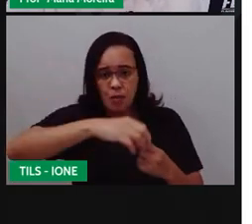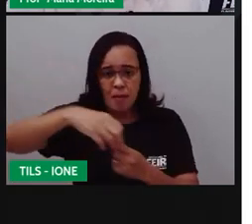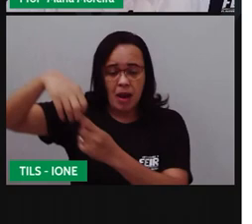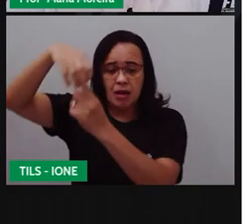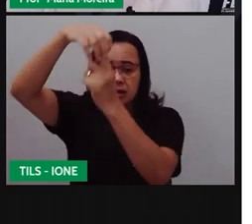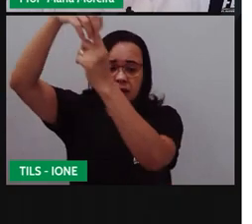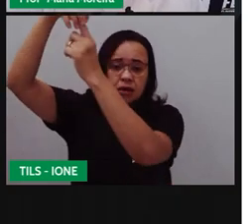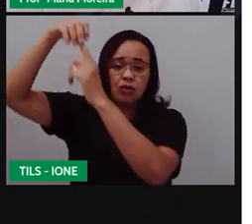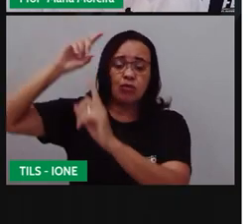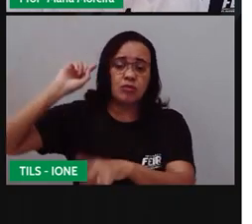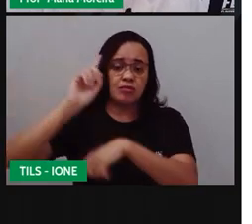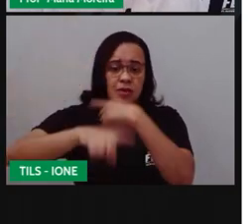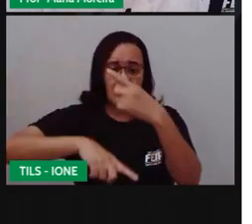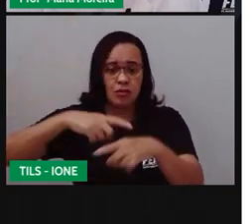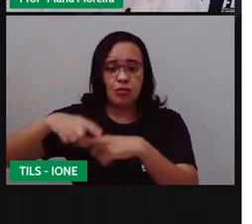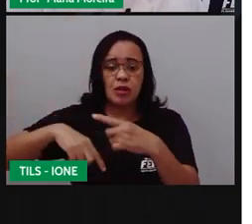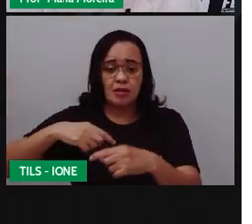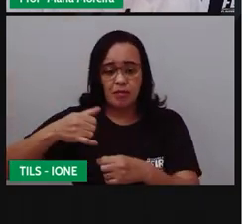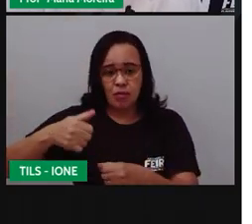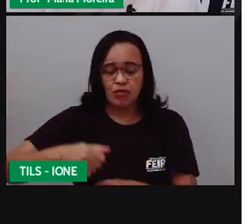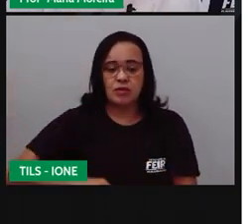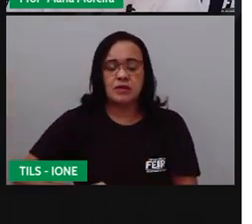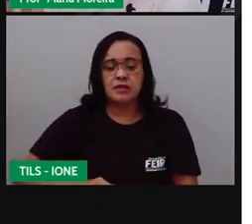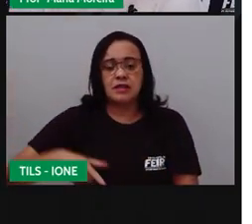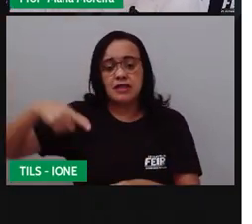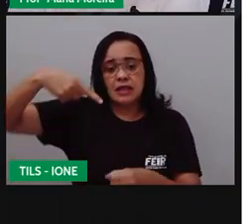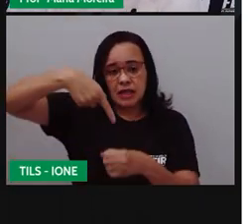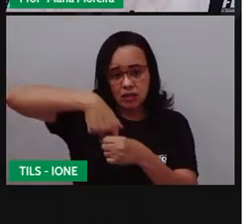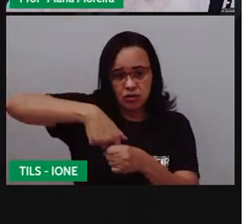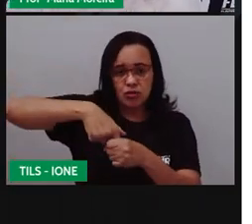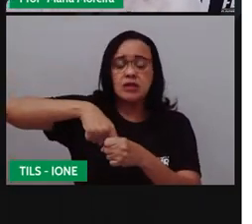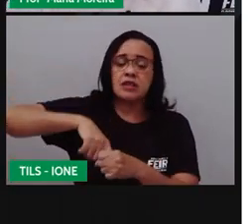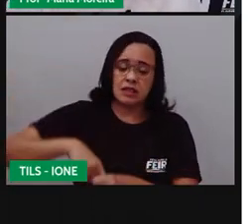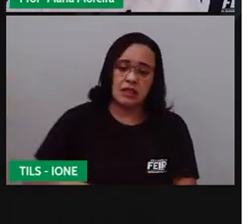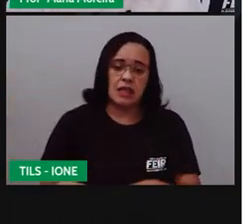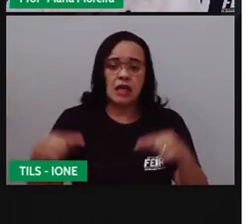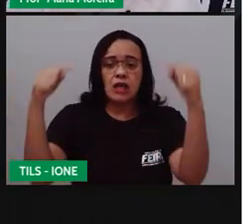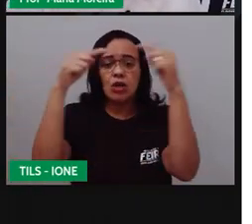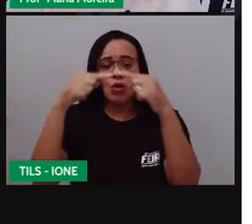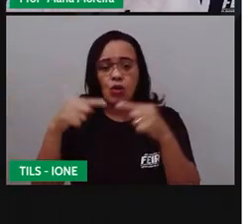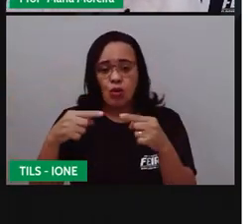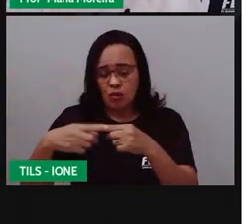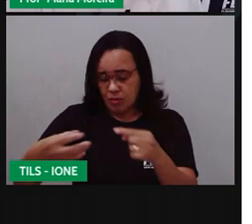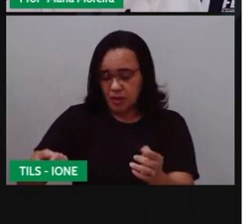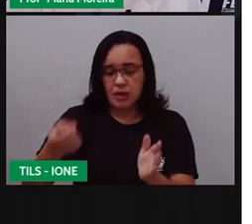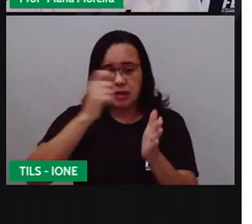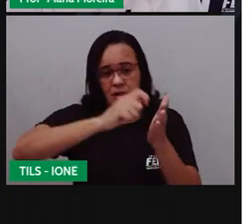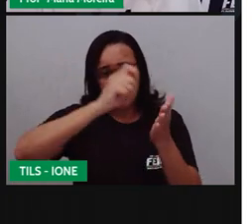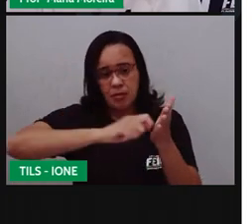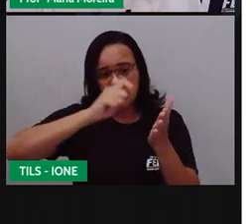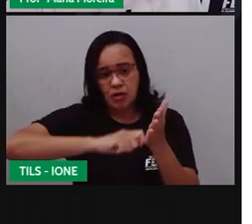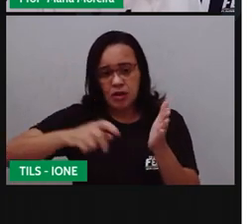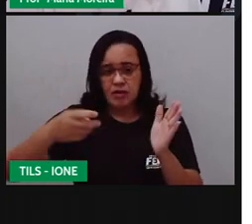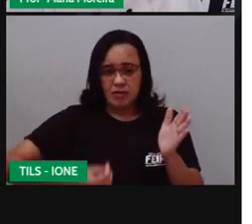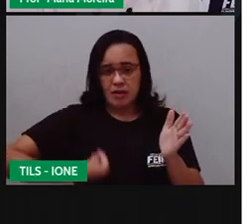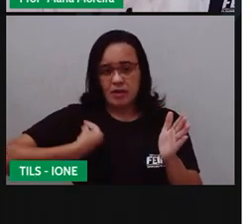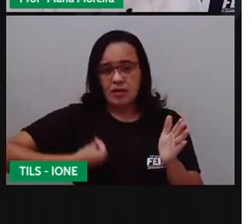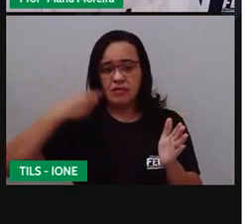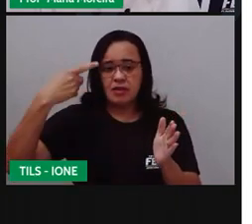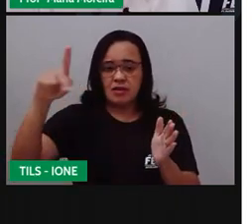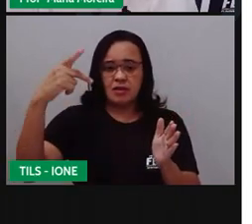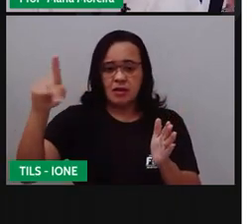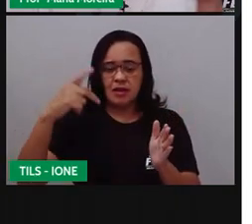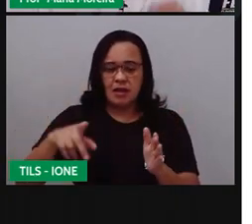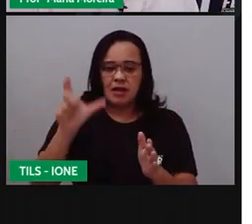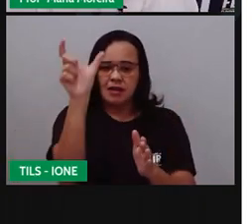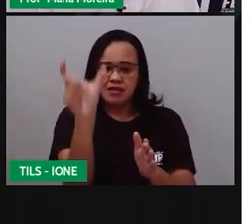gasolina. E aí é uma biografia, é um trecho, na verdade, de uma biografia, e traz aqui o quê? A imagem de Santos Dumont.